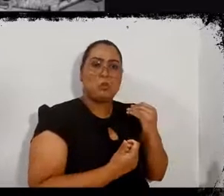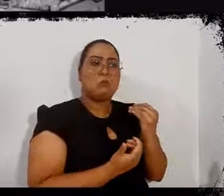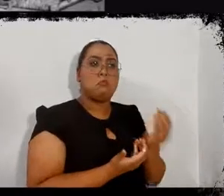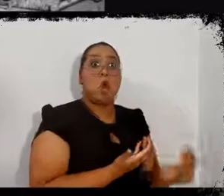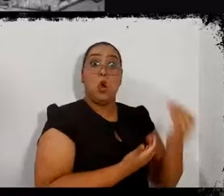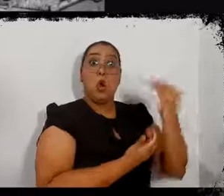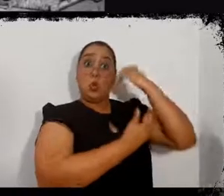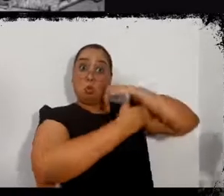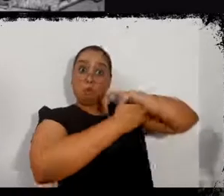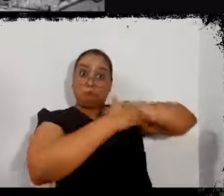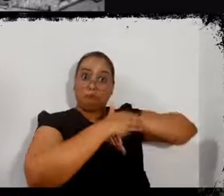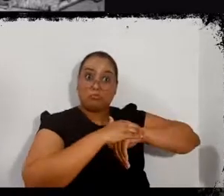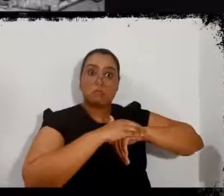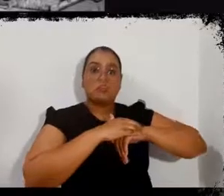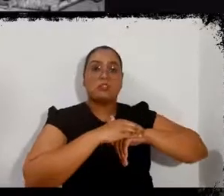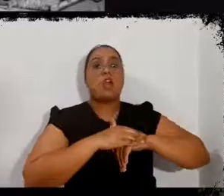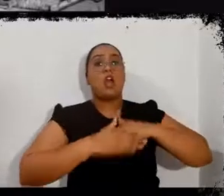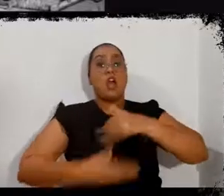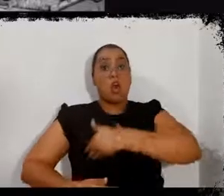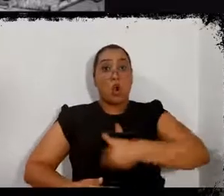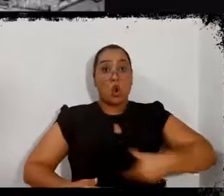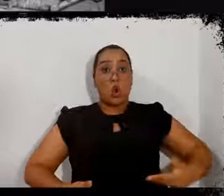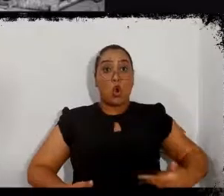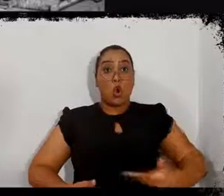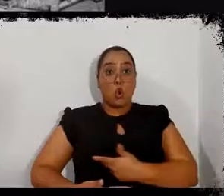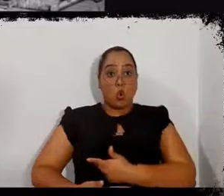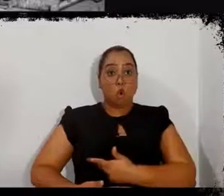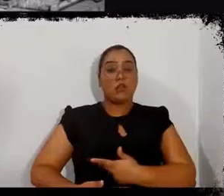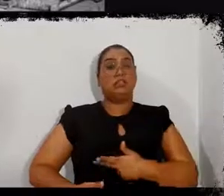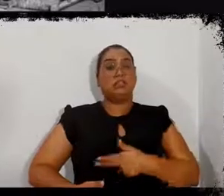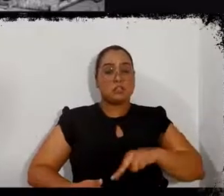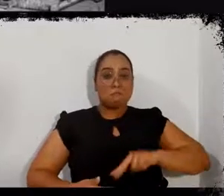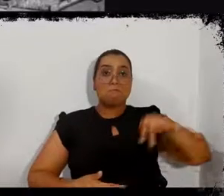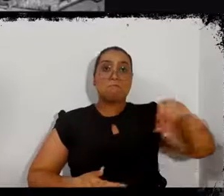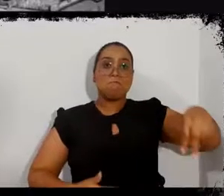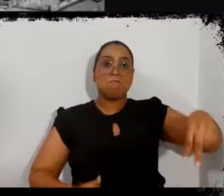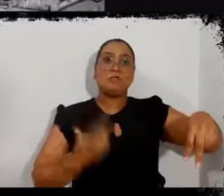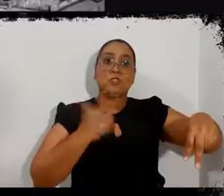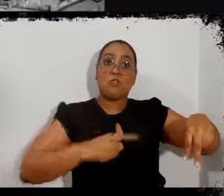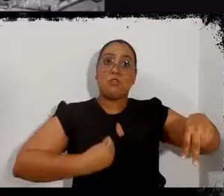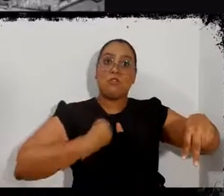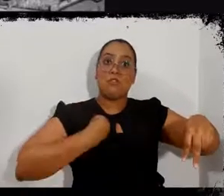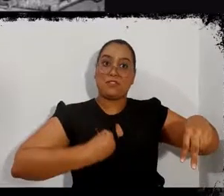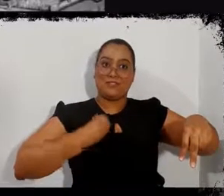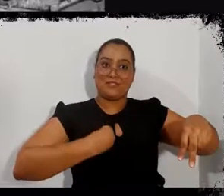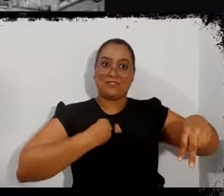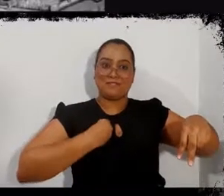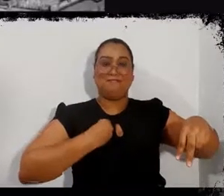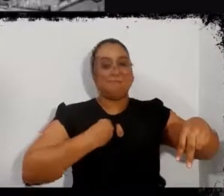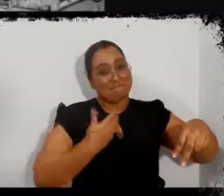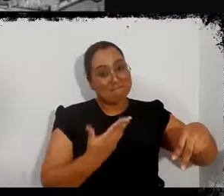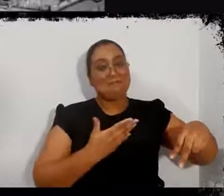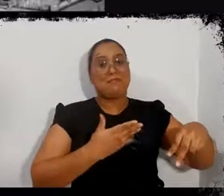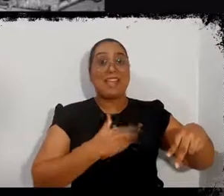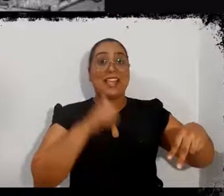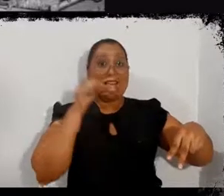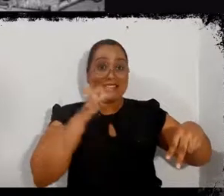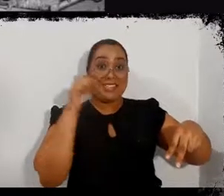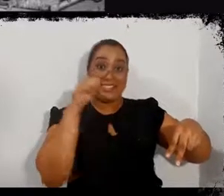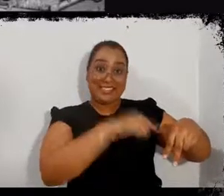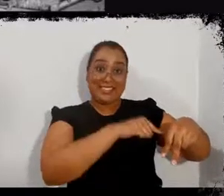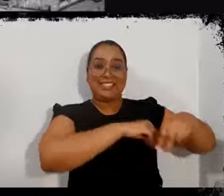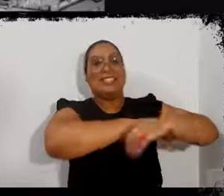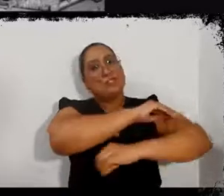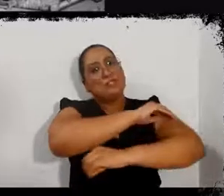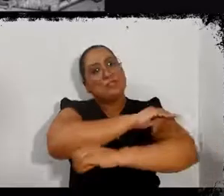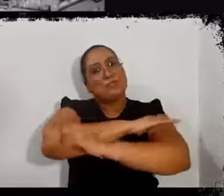a Chapeuzinho seria o sol nascente e a sua avó seria o sol poente engolido